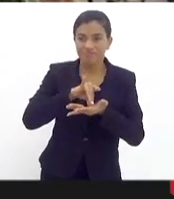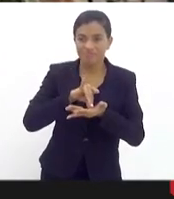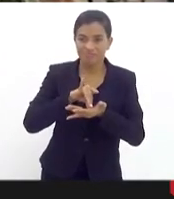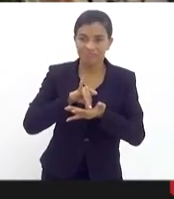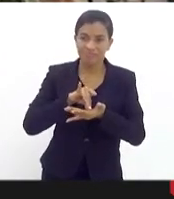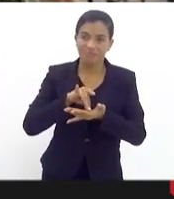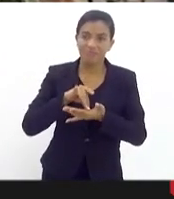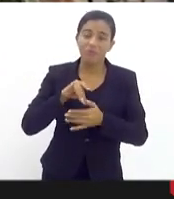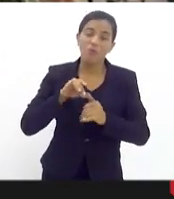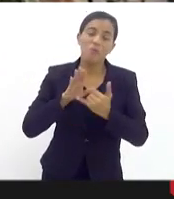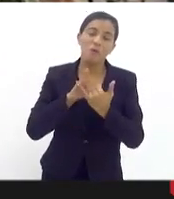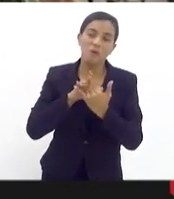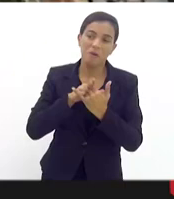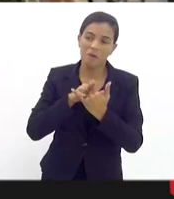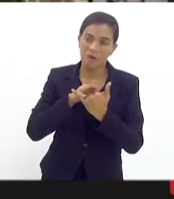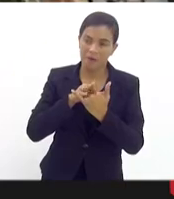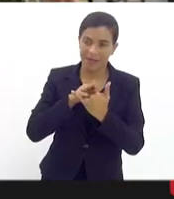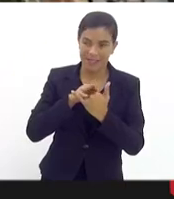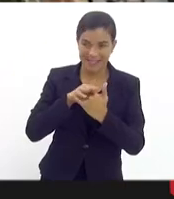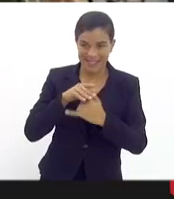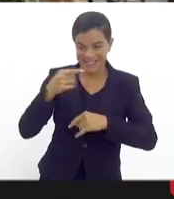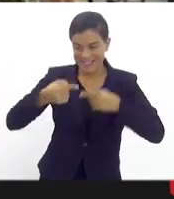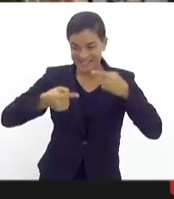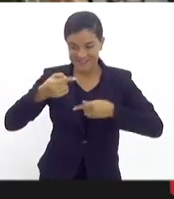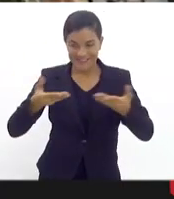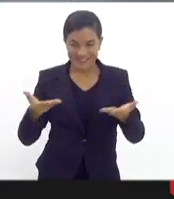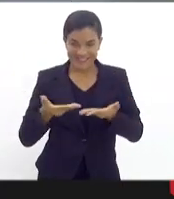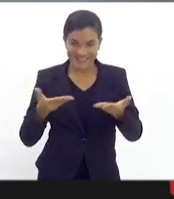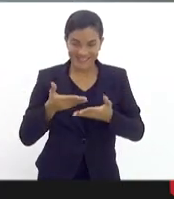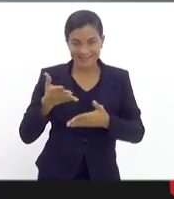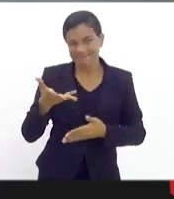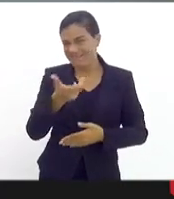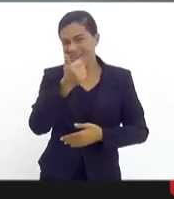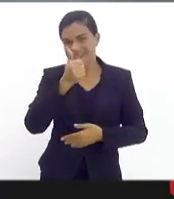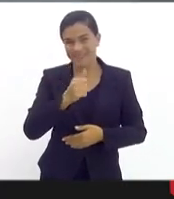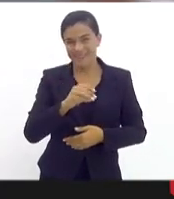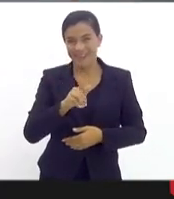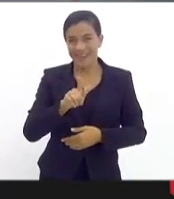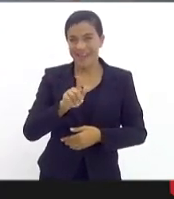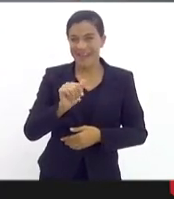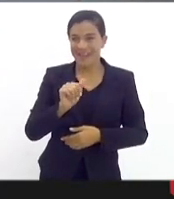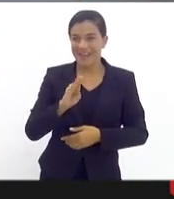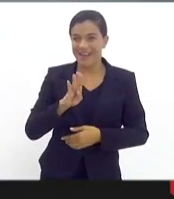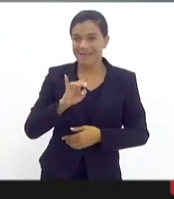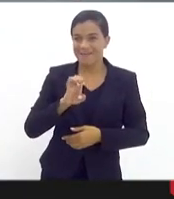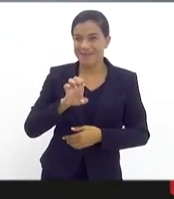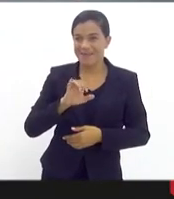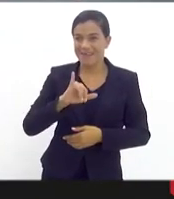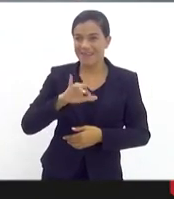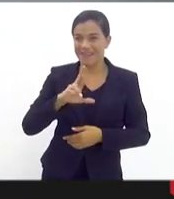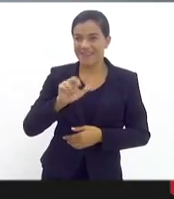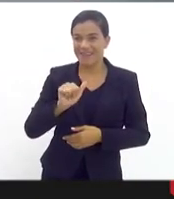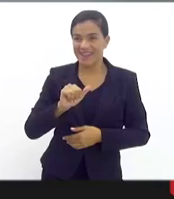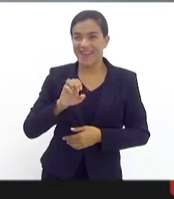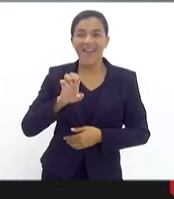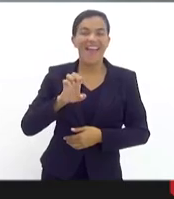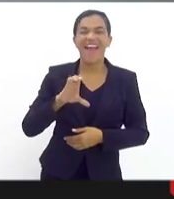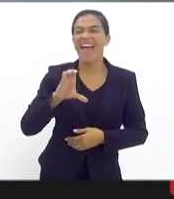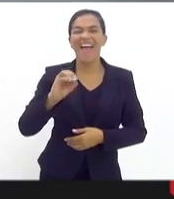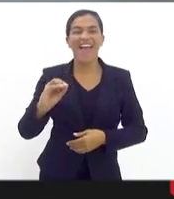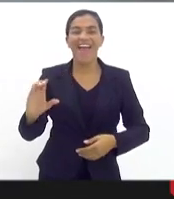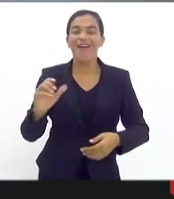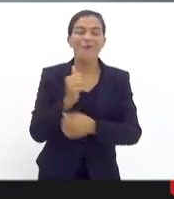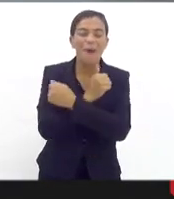no meu canal esse debate hoje. Maravilha, Gabriela. Um abraço ecolibertário para